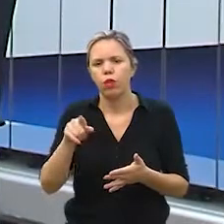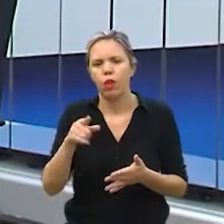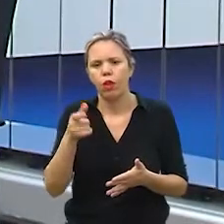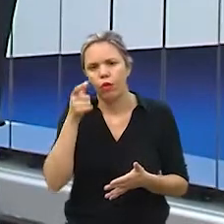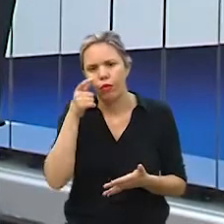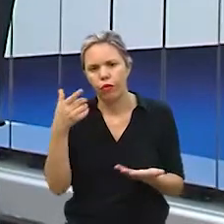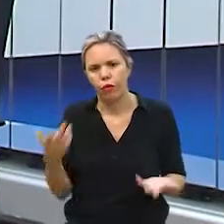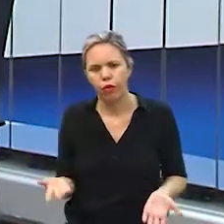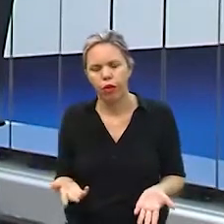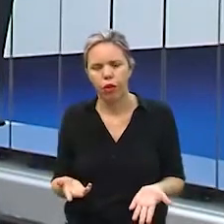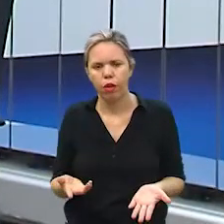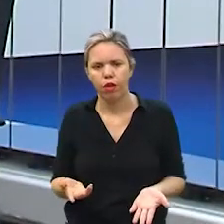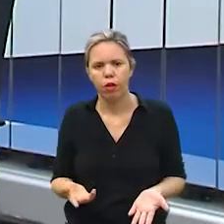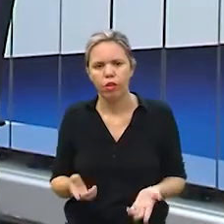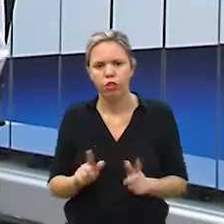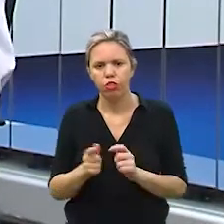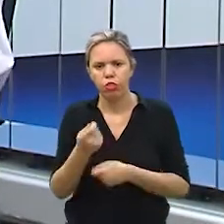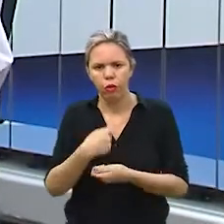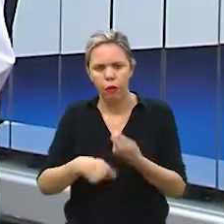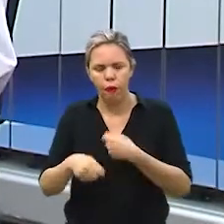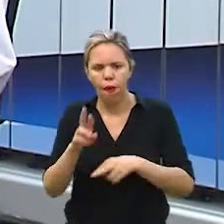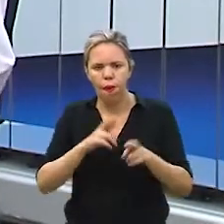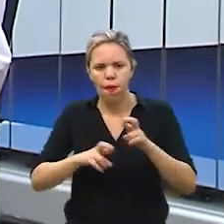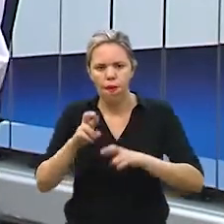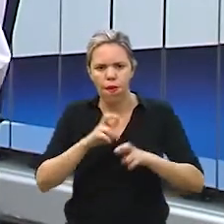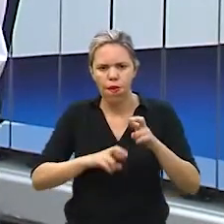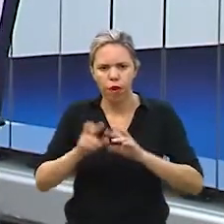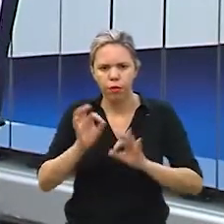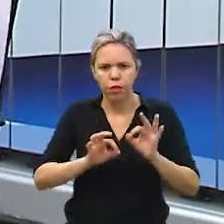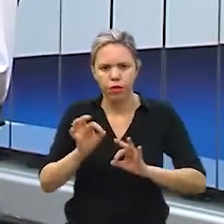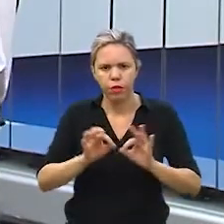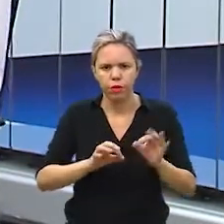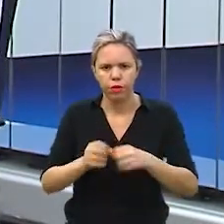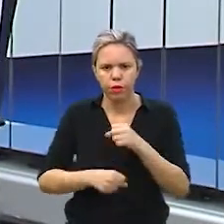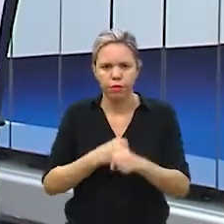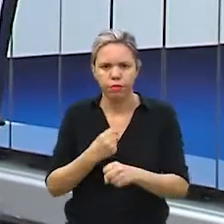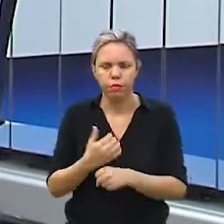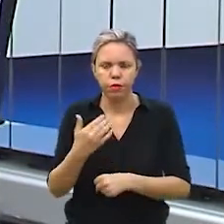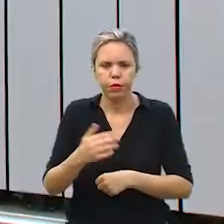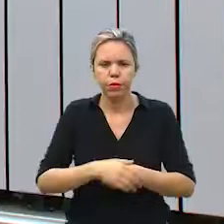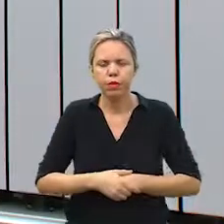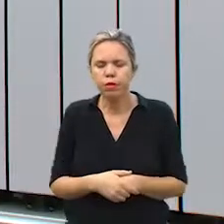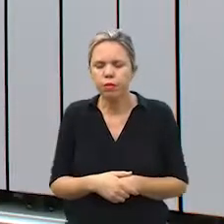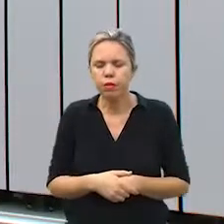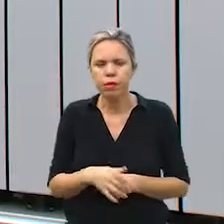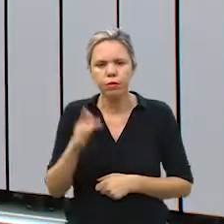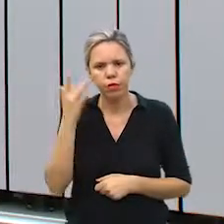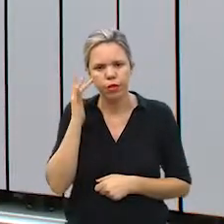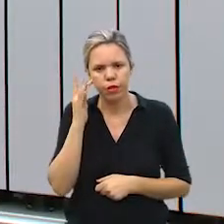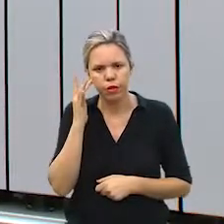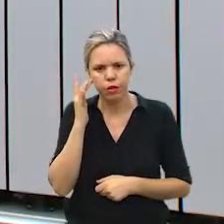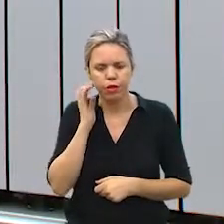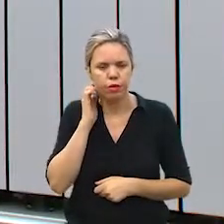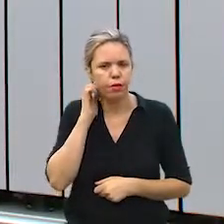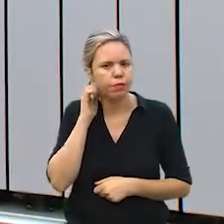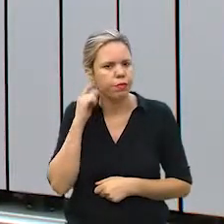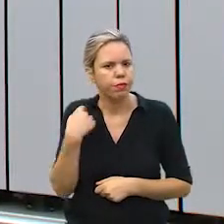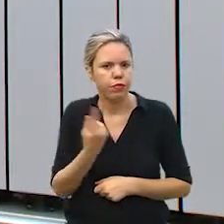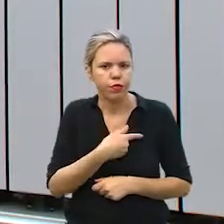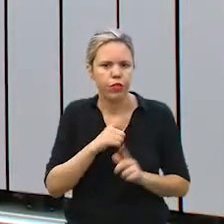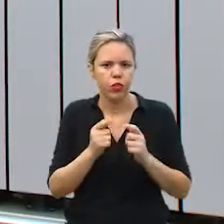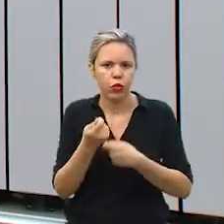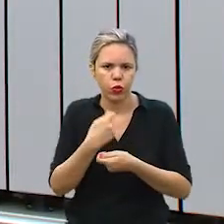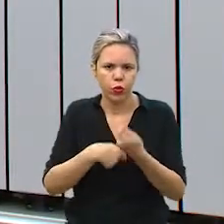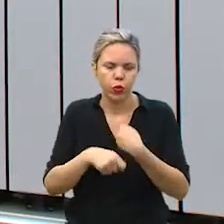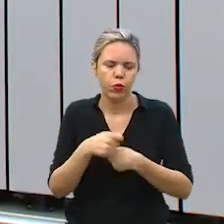vê, como que os gestores eles analisam este planejamento para o ano que vem? Bom, eu acho que para nós gestores